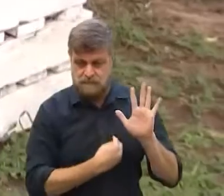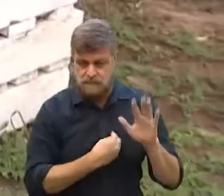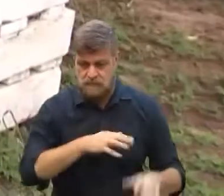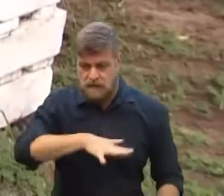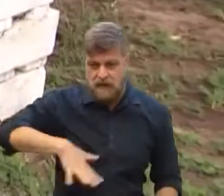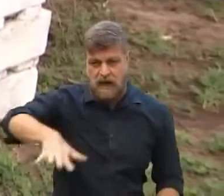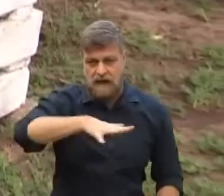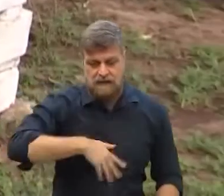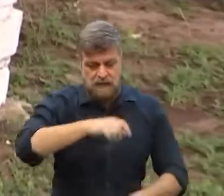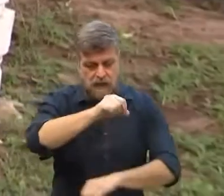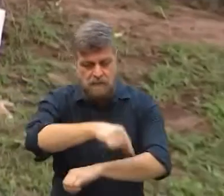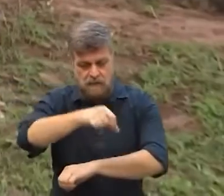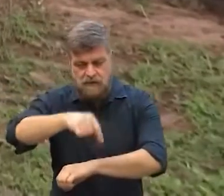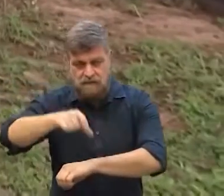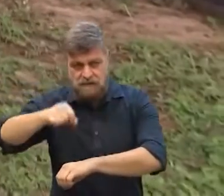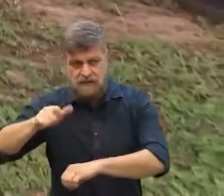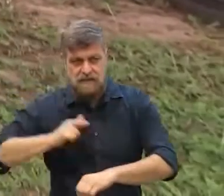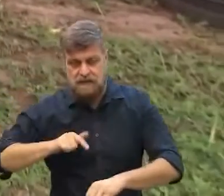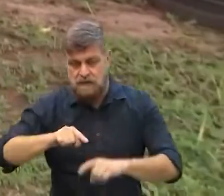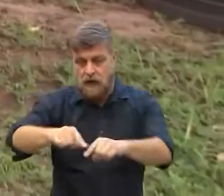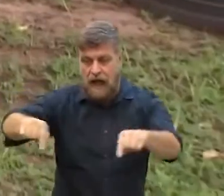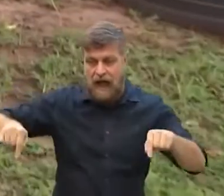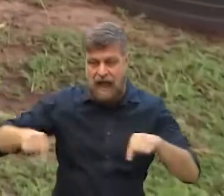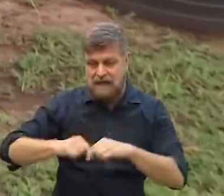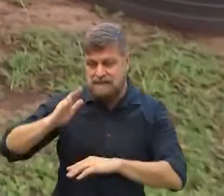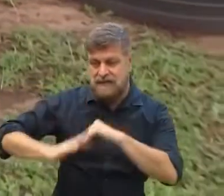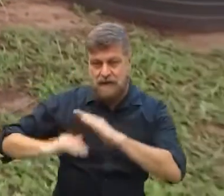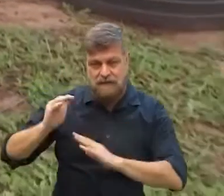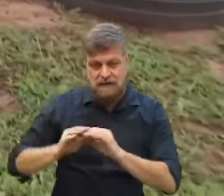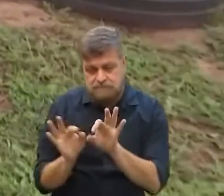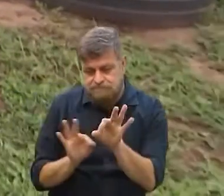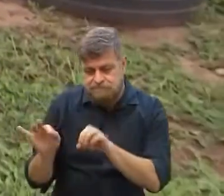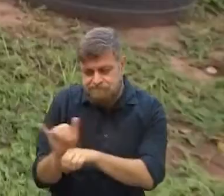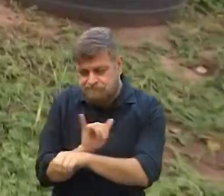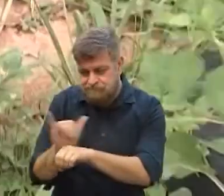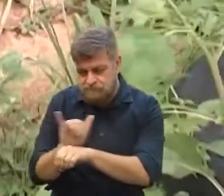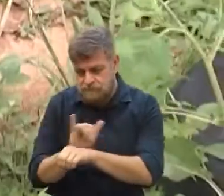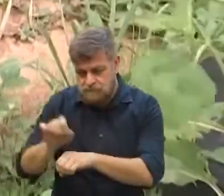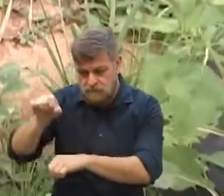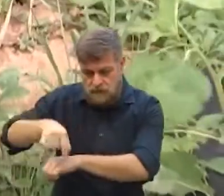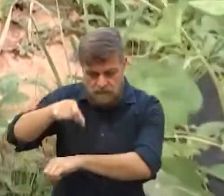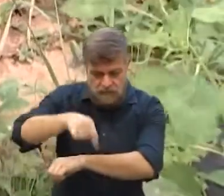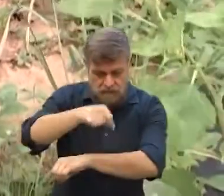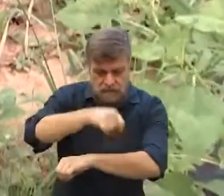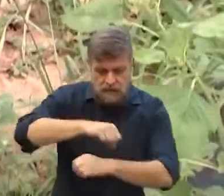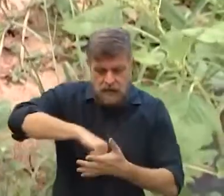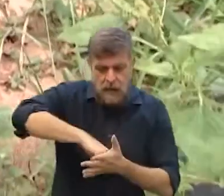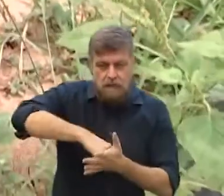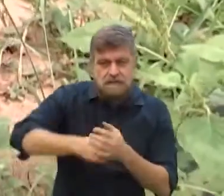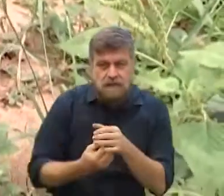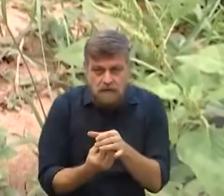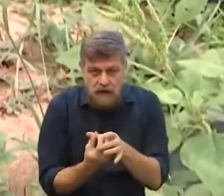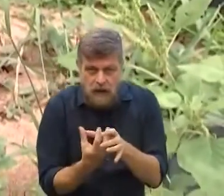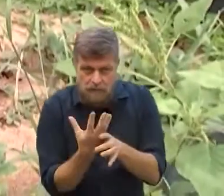o desenvolvimento da cadeia produtiva, promovendo a adoção das boas práticas de manejo, cultivo orgânico, manipulação